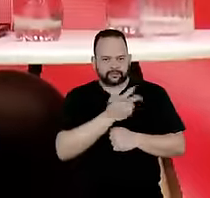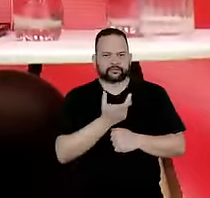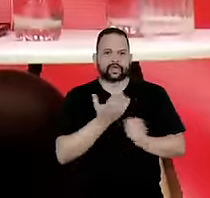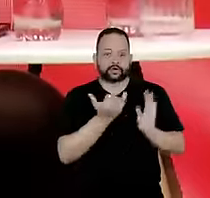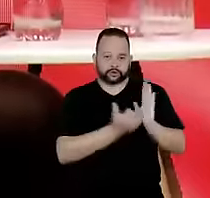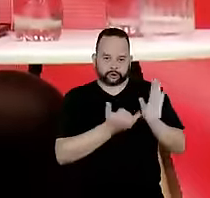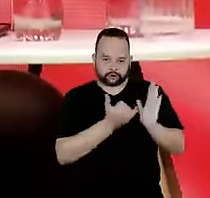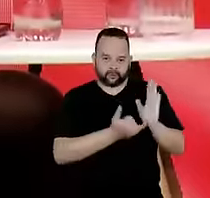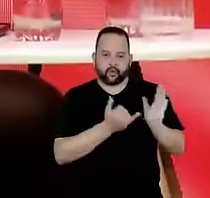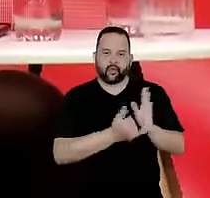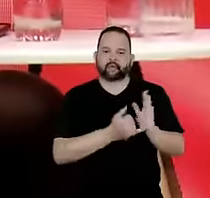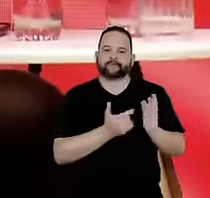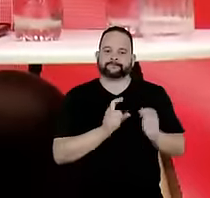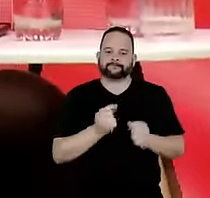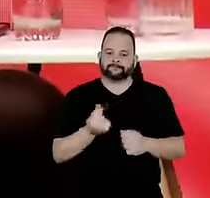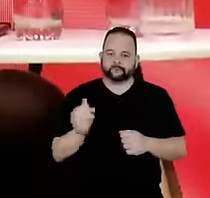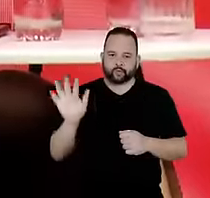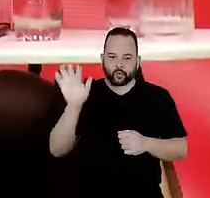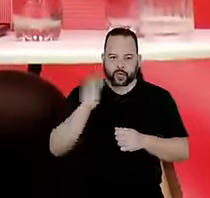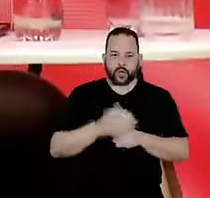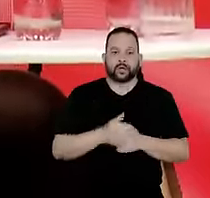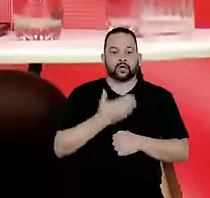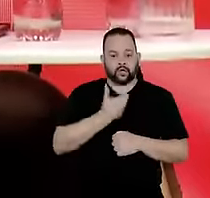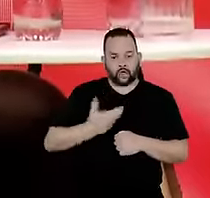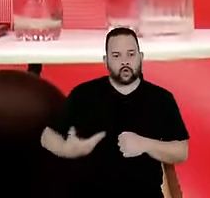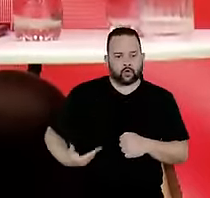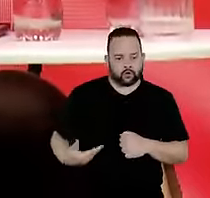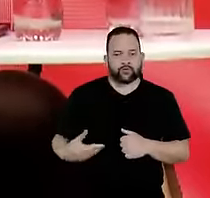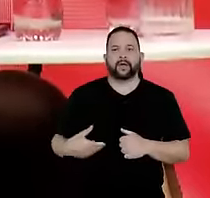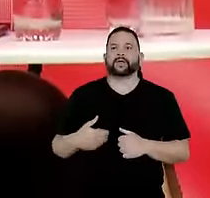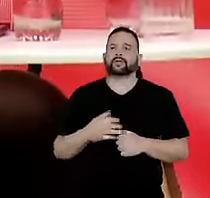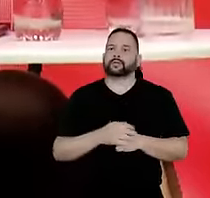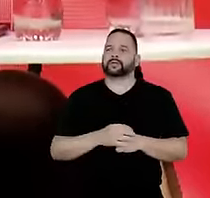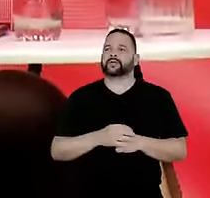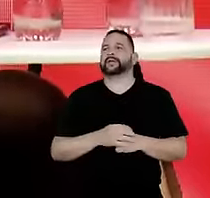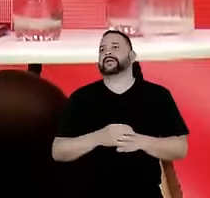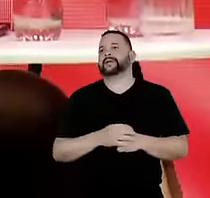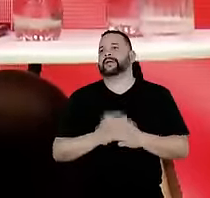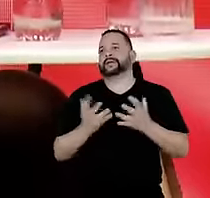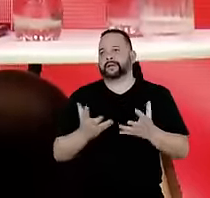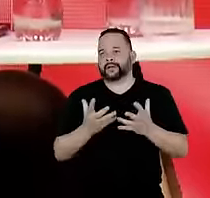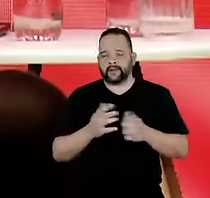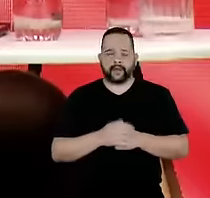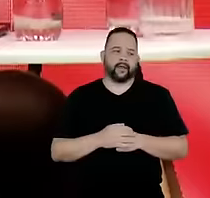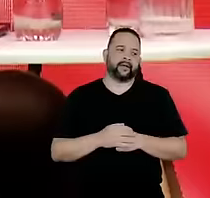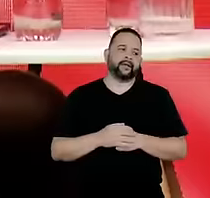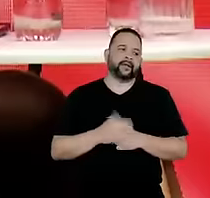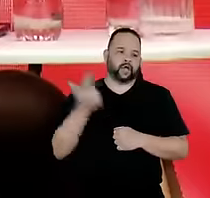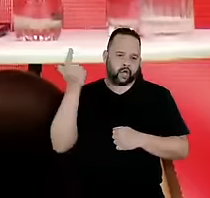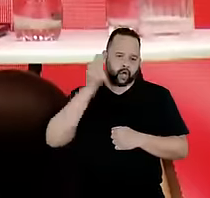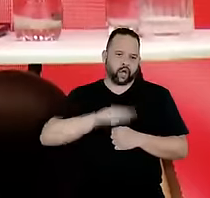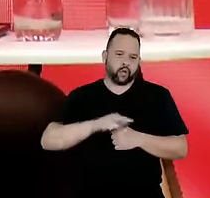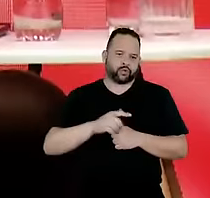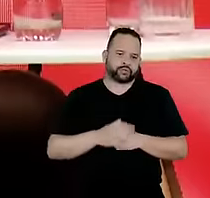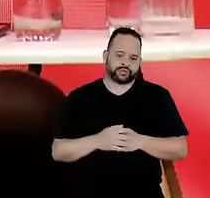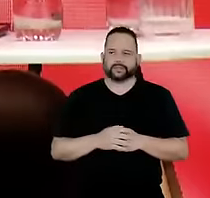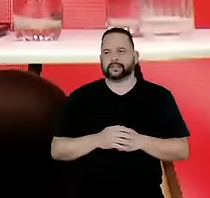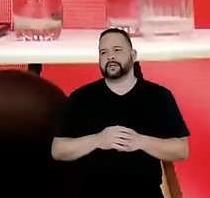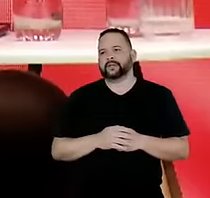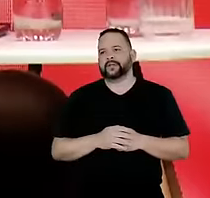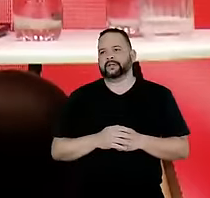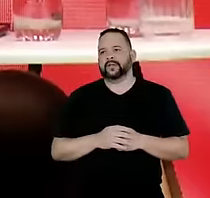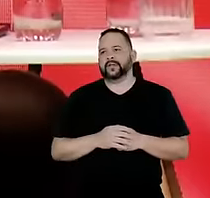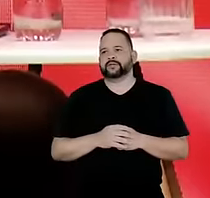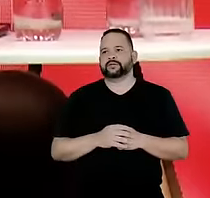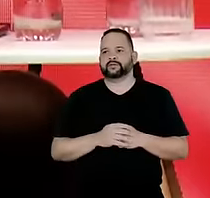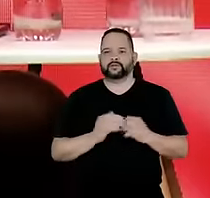governo Acho que até tá empenhado em entregar essa meta zero que não pro ano que vem mas próximo mas ela é toda feita em aumento de impostos